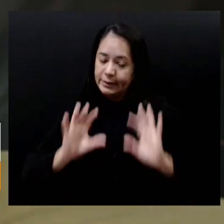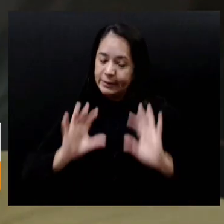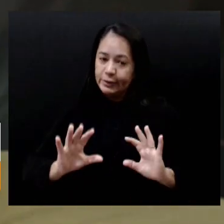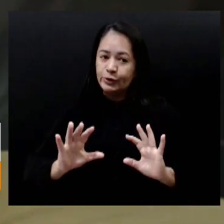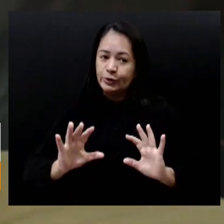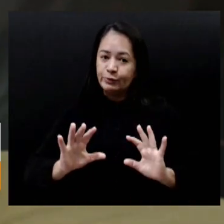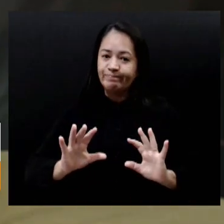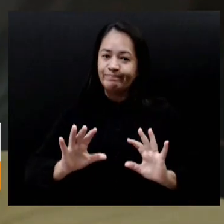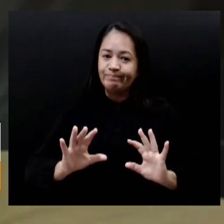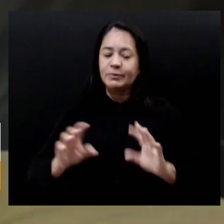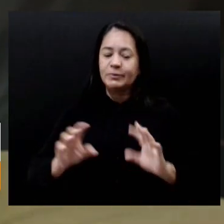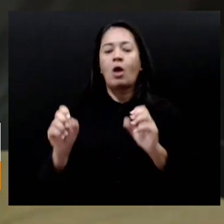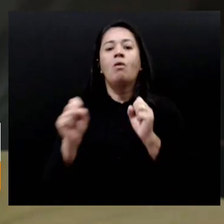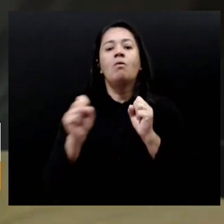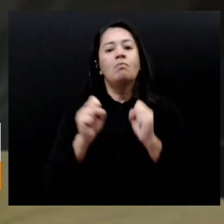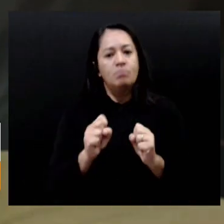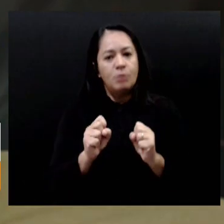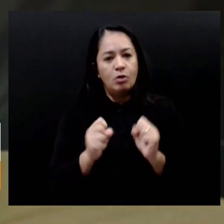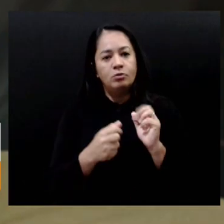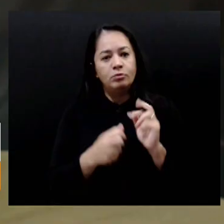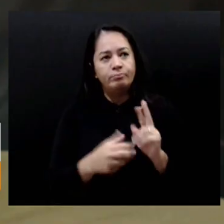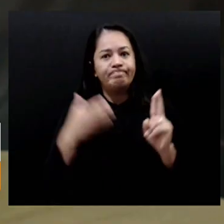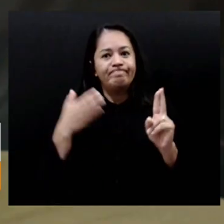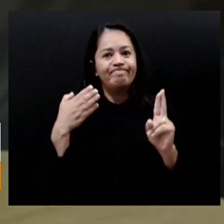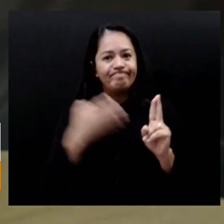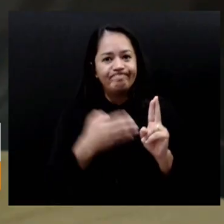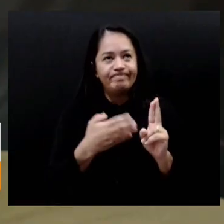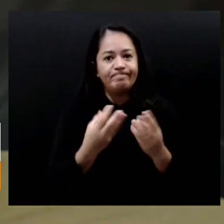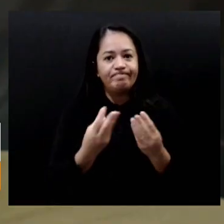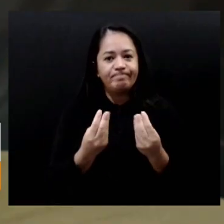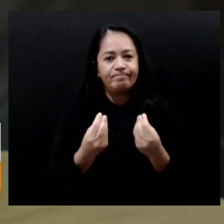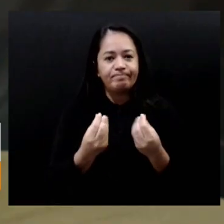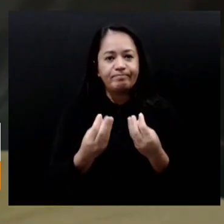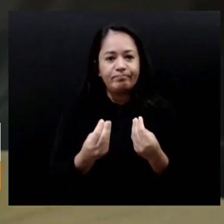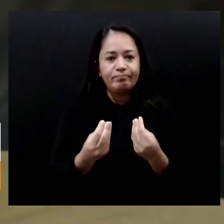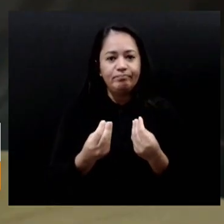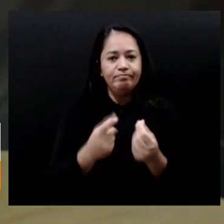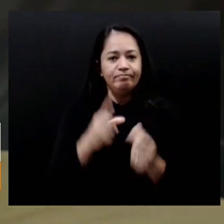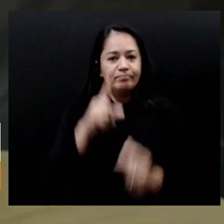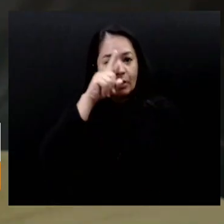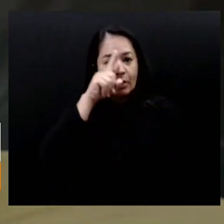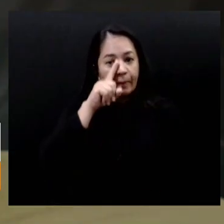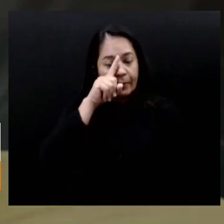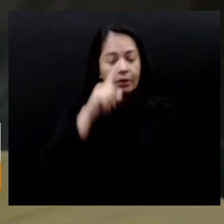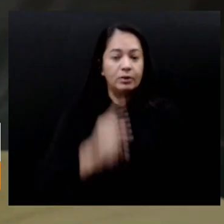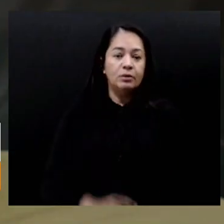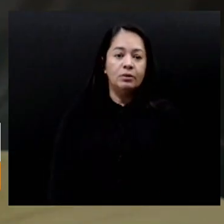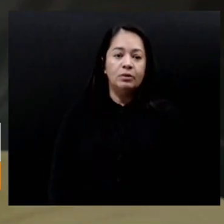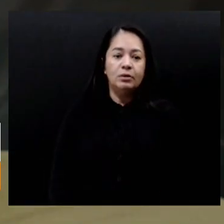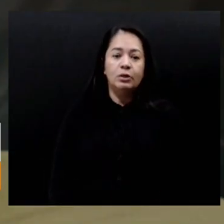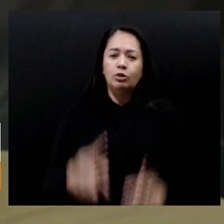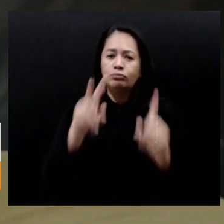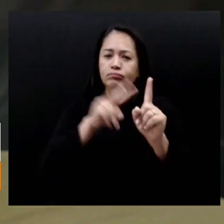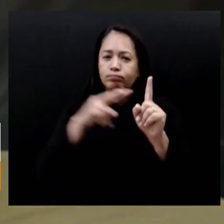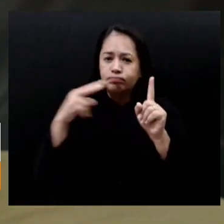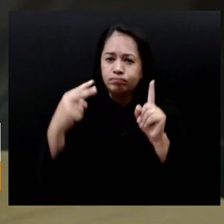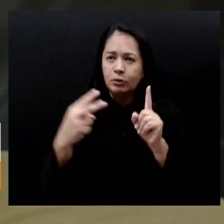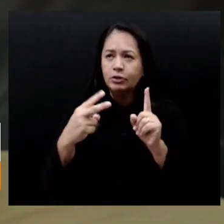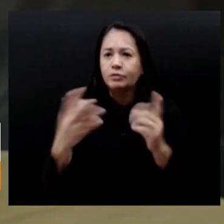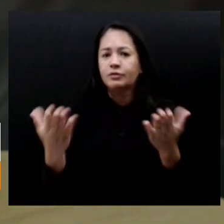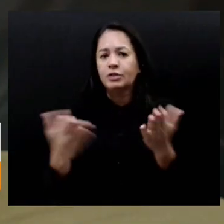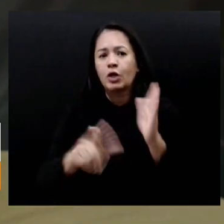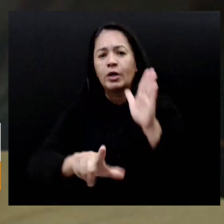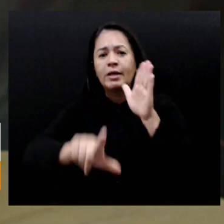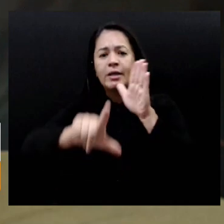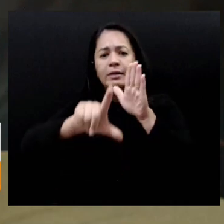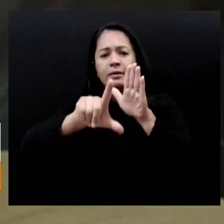sim, representar uma situação de perigo, né. Do ponto de vista legal agora, doutora, quais são